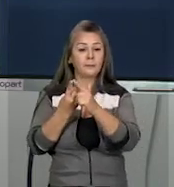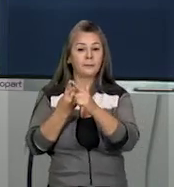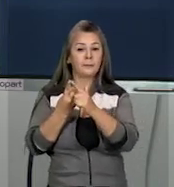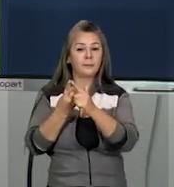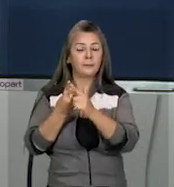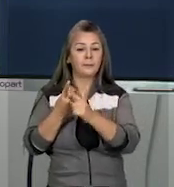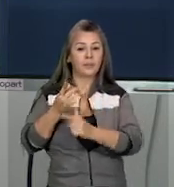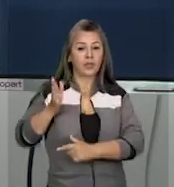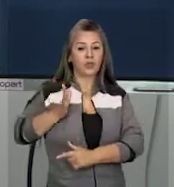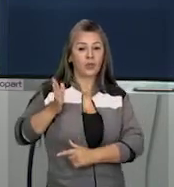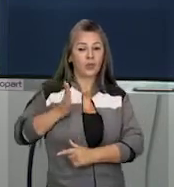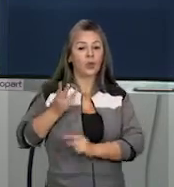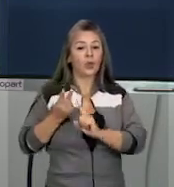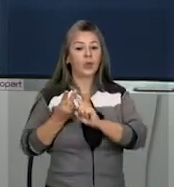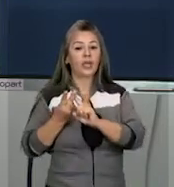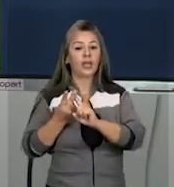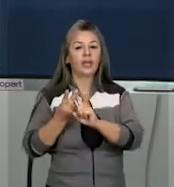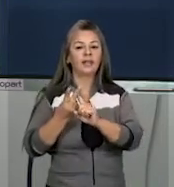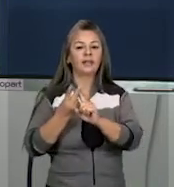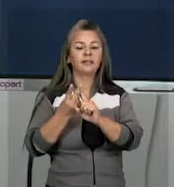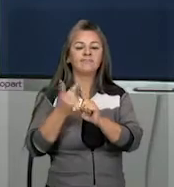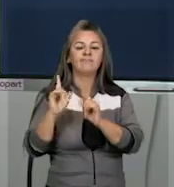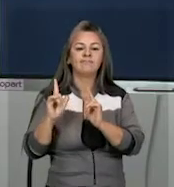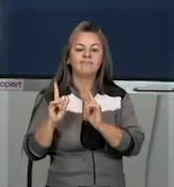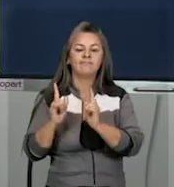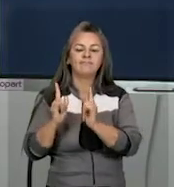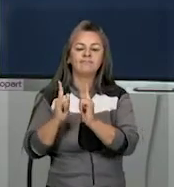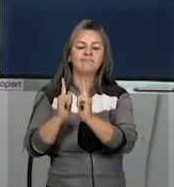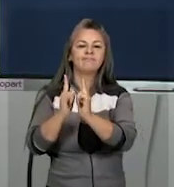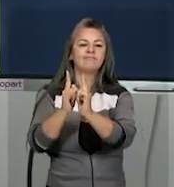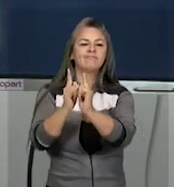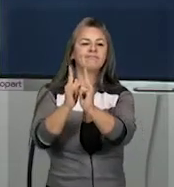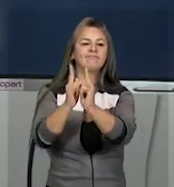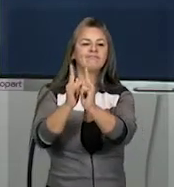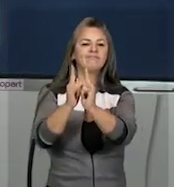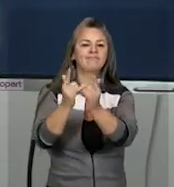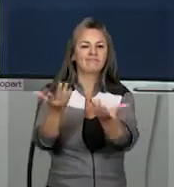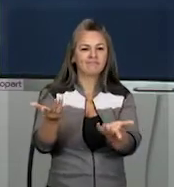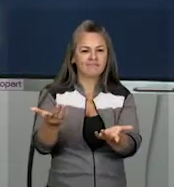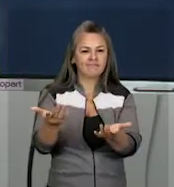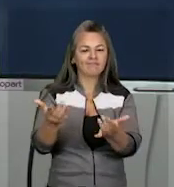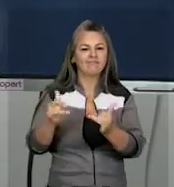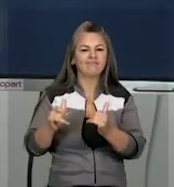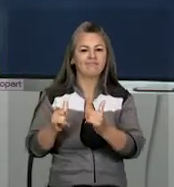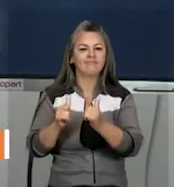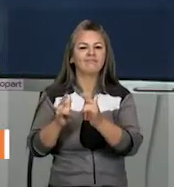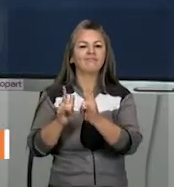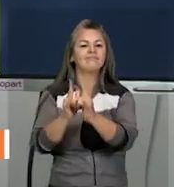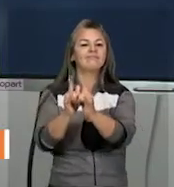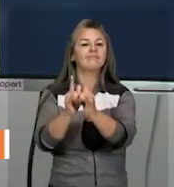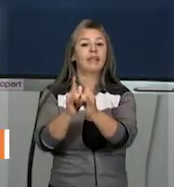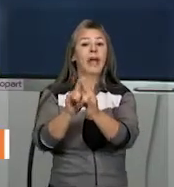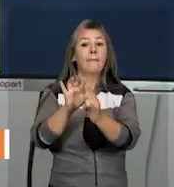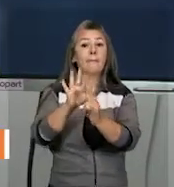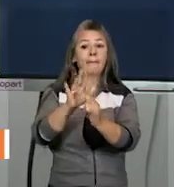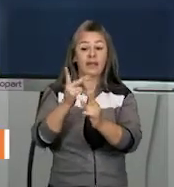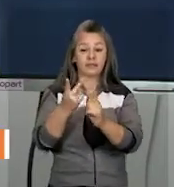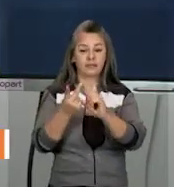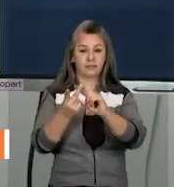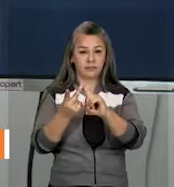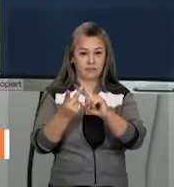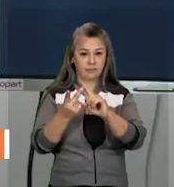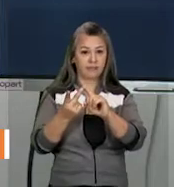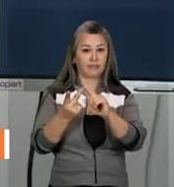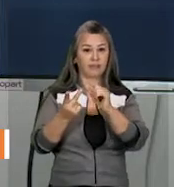aí gera todo o processo da tragédia. Quer dizer, as famílias não se entendem, a família rica não quer deixar que a moça se case